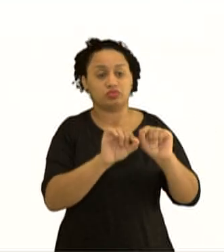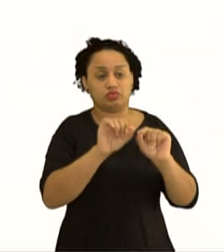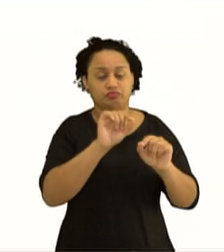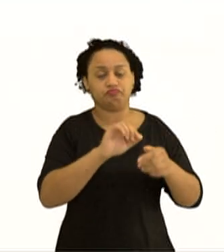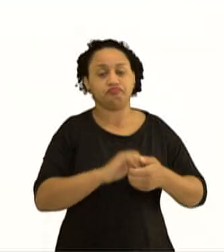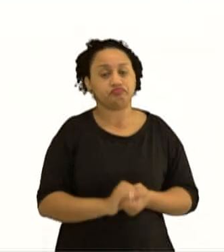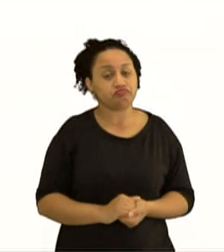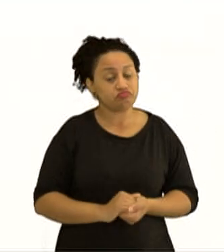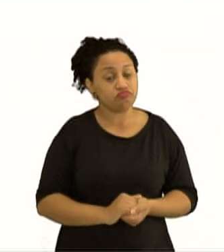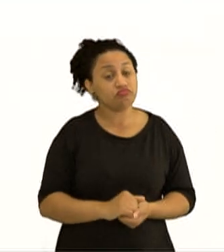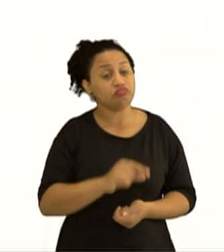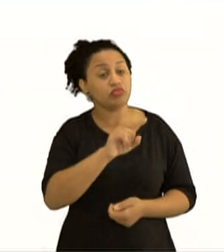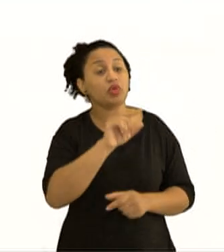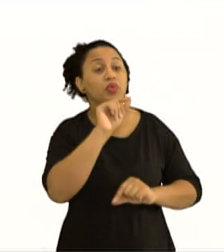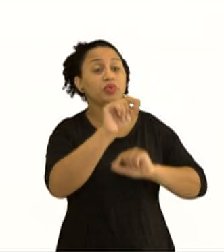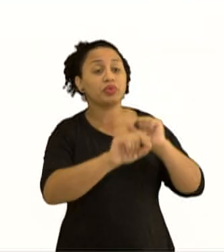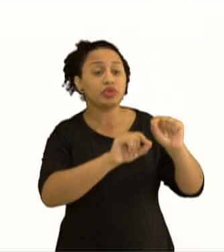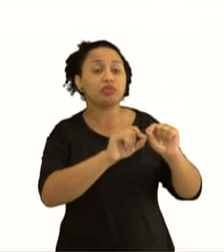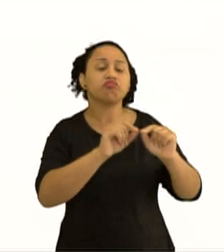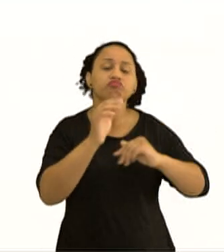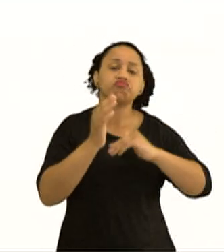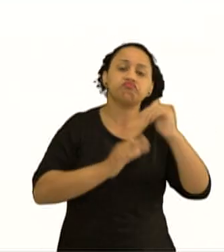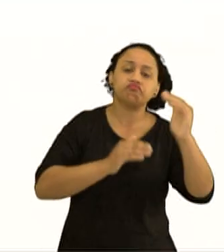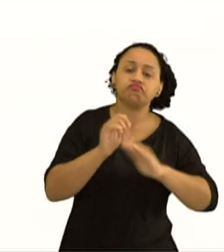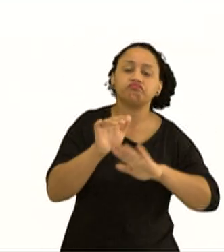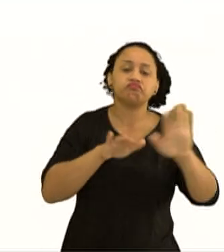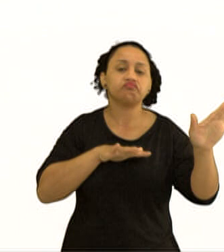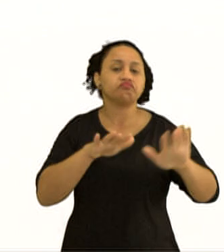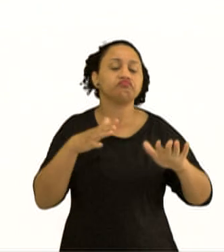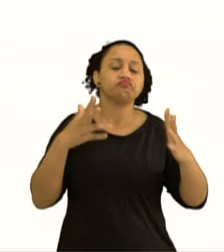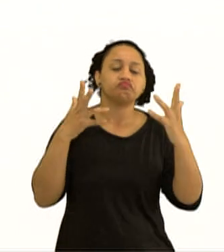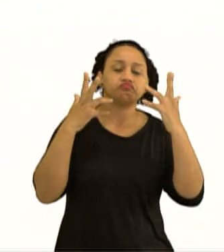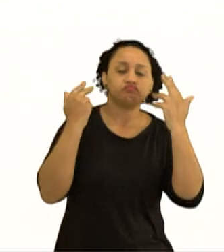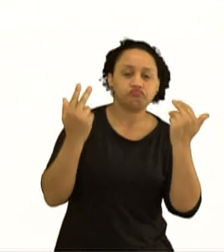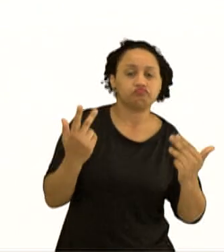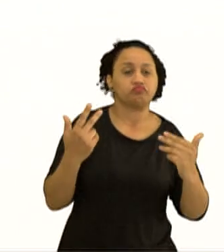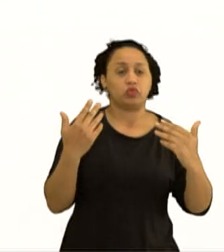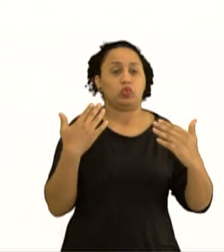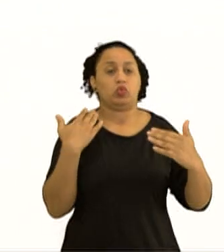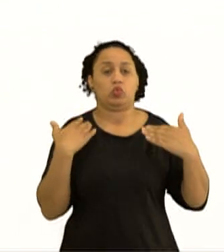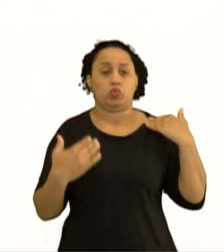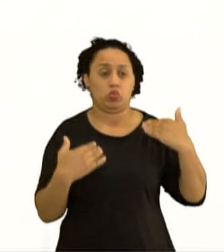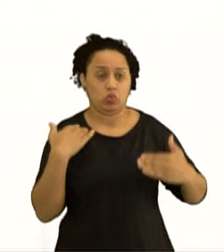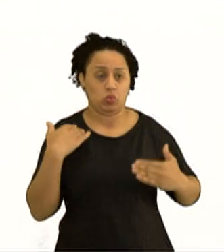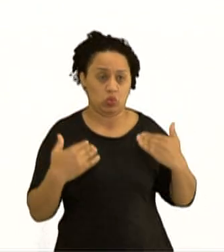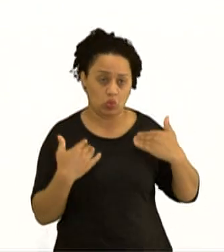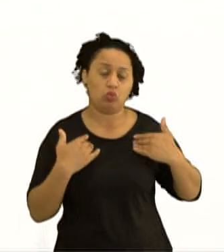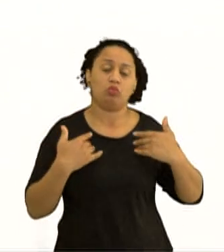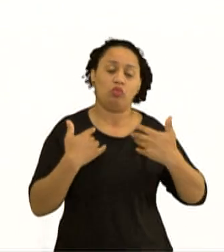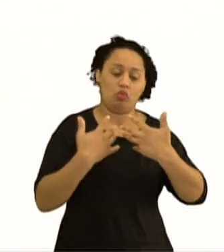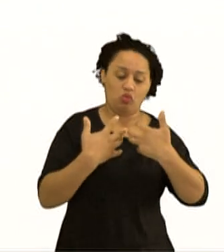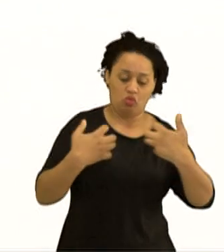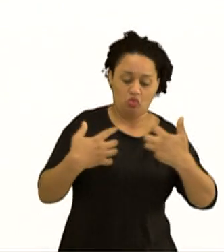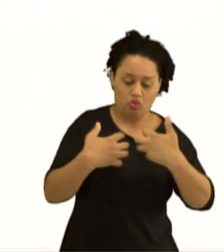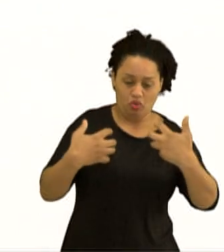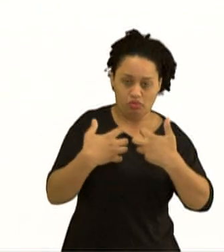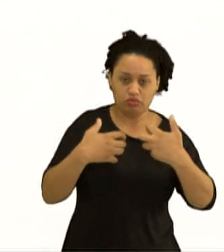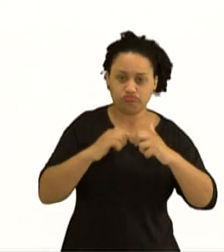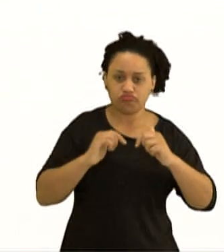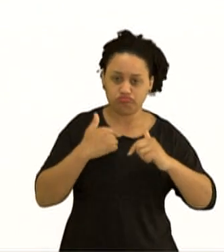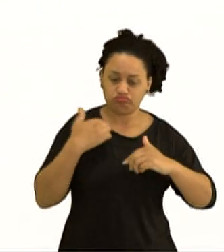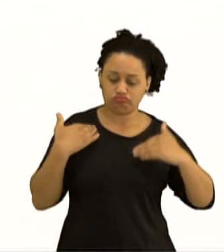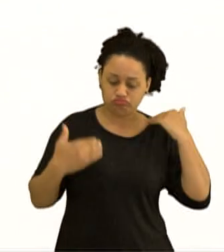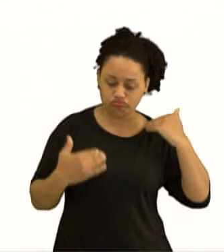física é qualquer movimento voluntário produzido pela musculatura, ou seja, pelos